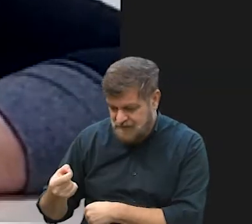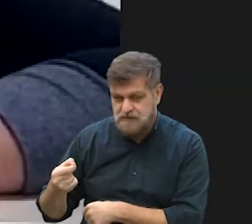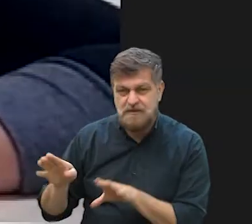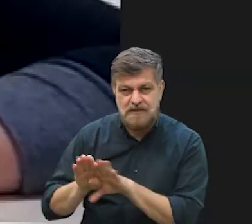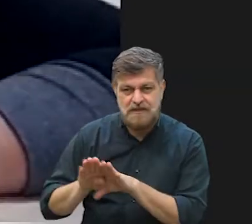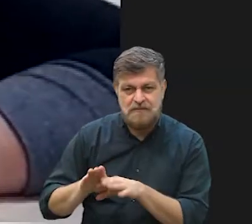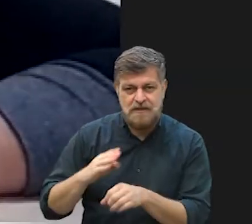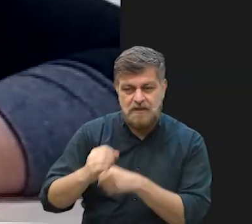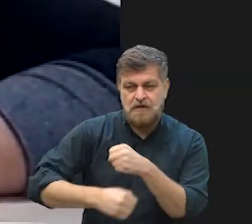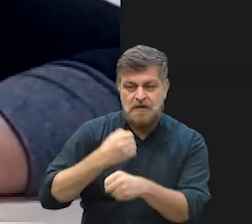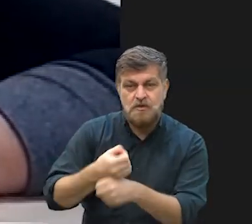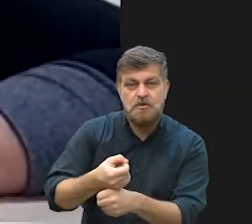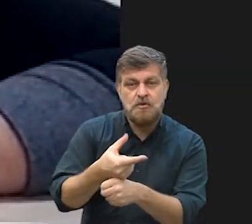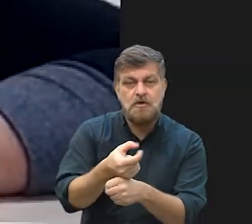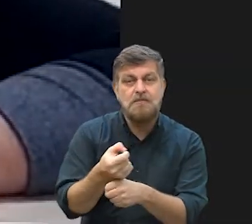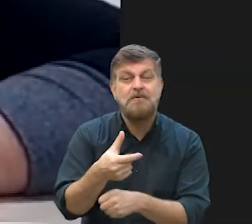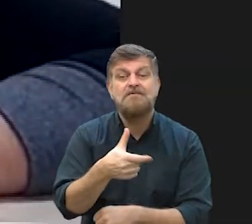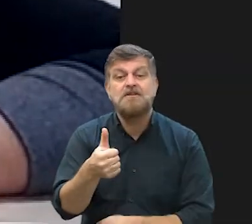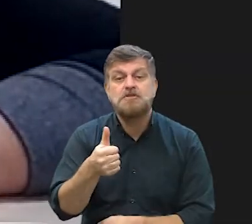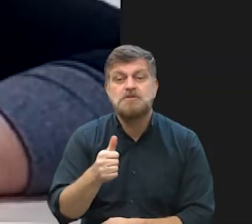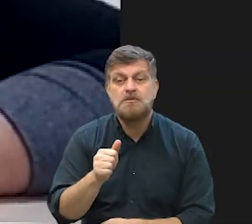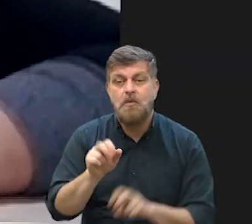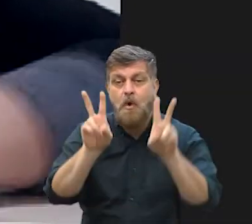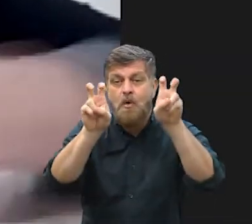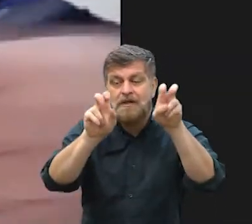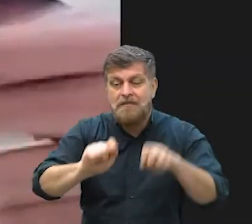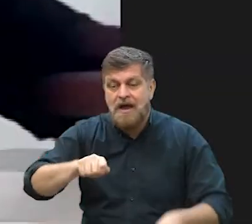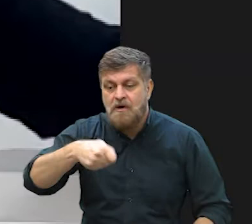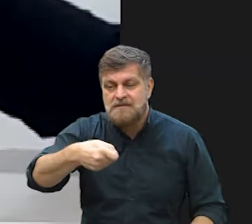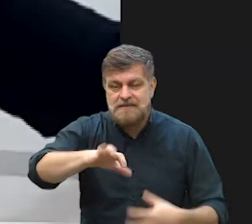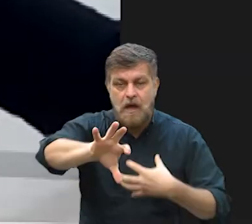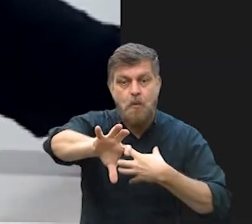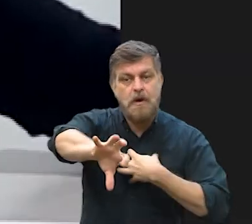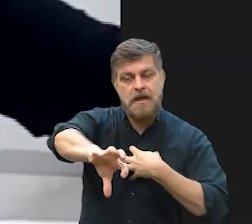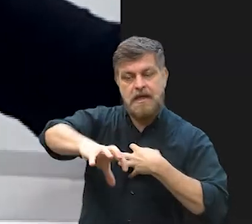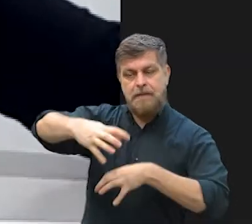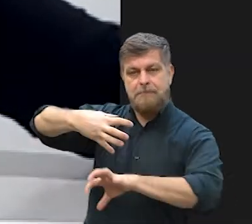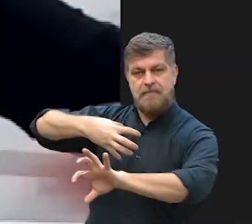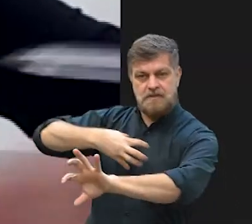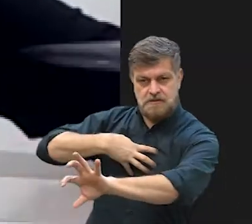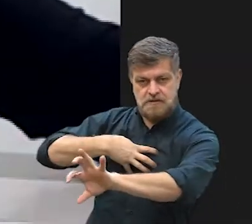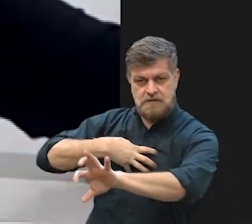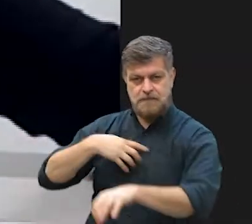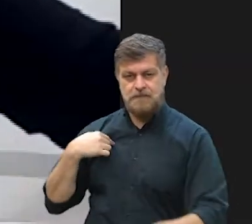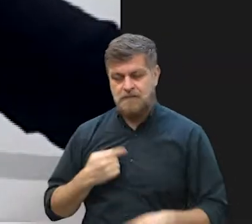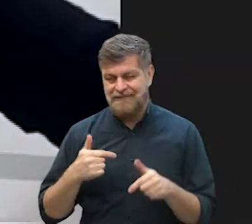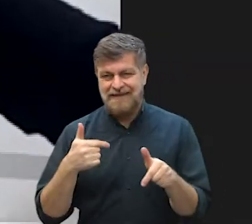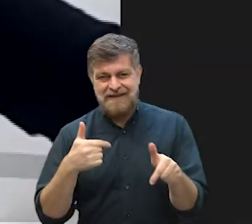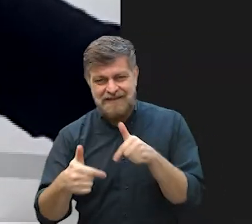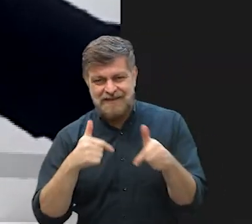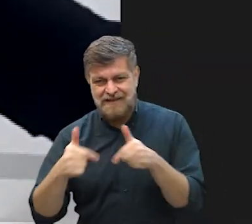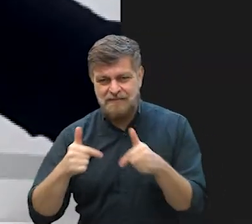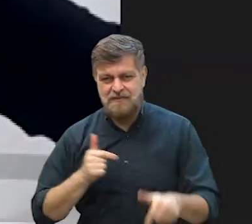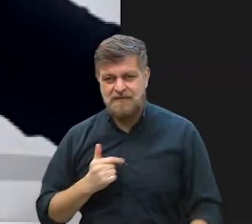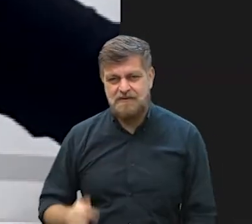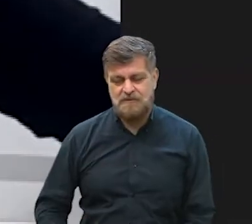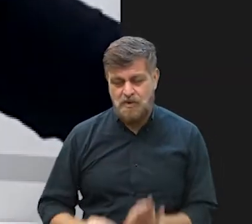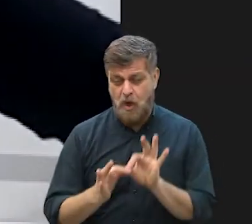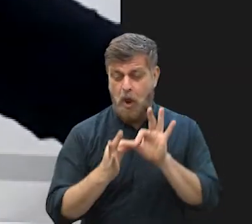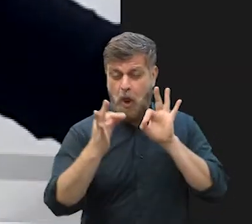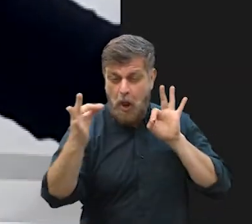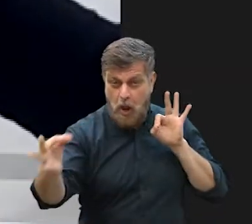2021, empatia. E assim, eu acho que mesmo nós ter trabalhado longe, porque a escola